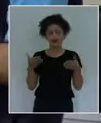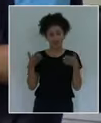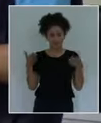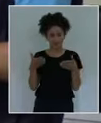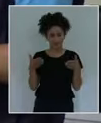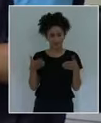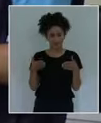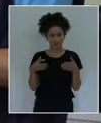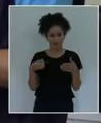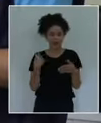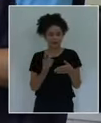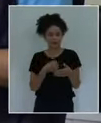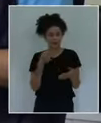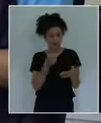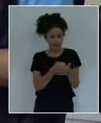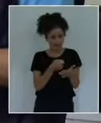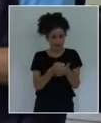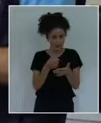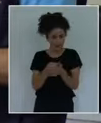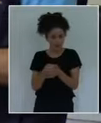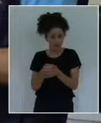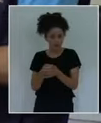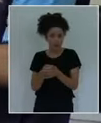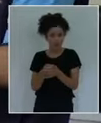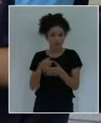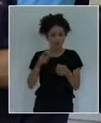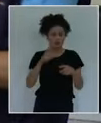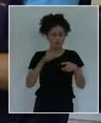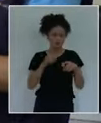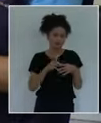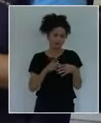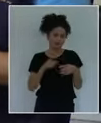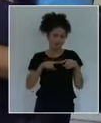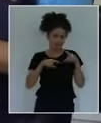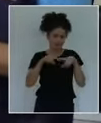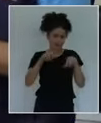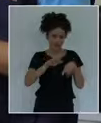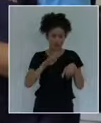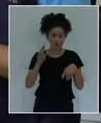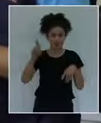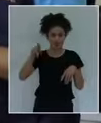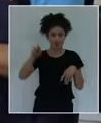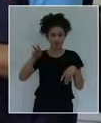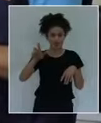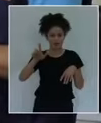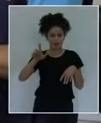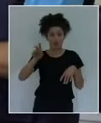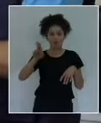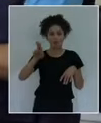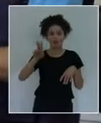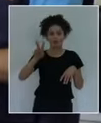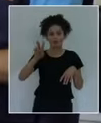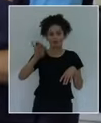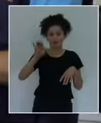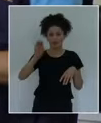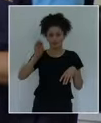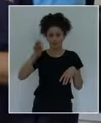adquirimos um pluviômetro, esse pluviômetro ele é automático, e nós estamos querendo instalar